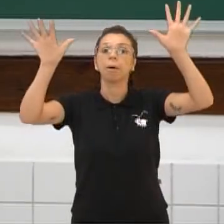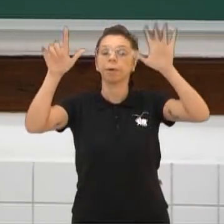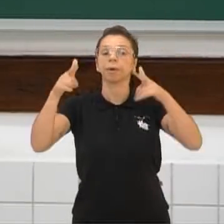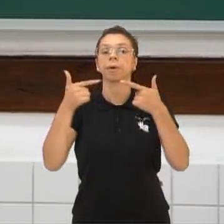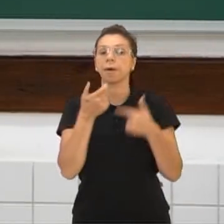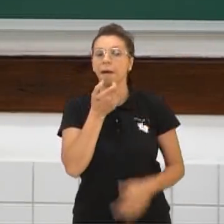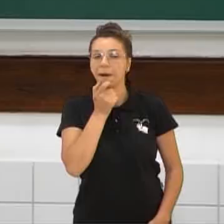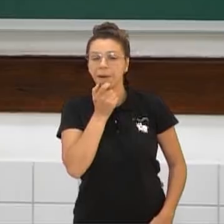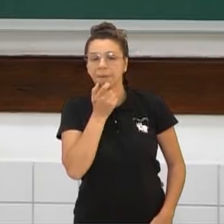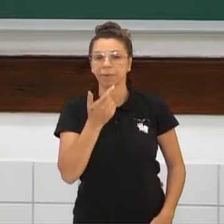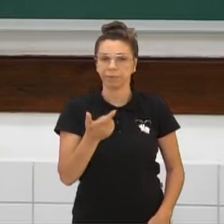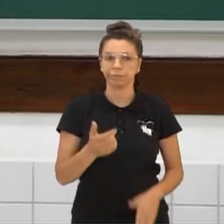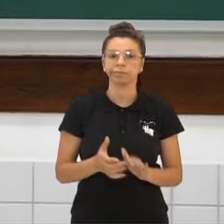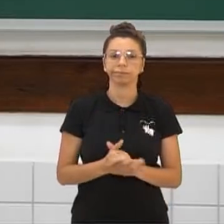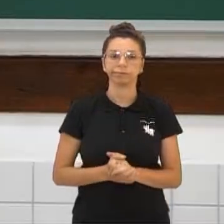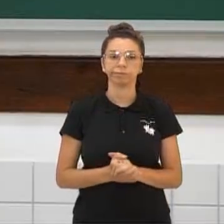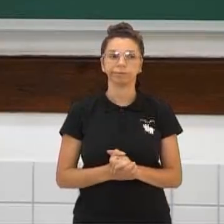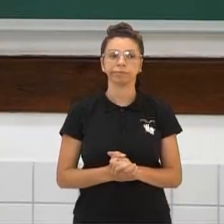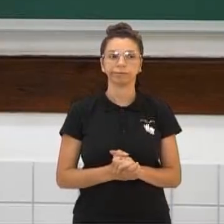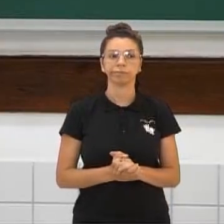inglesa pelo mundo.